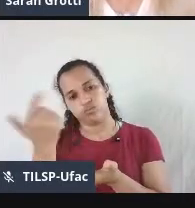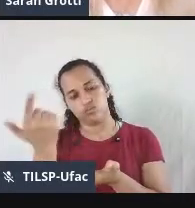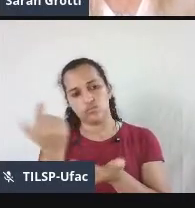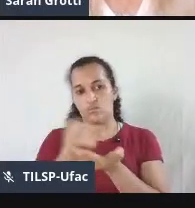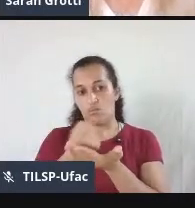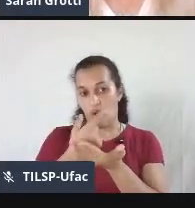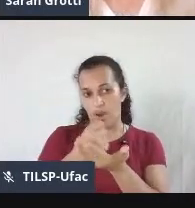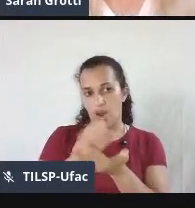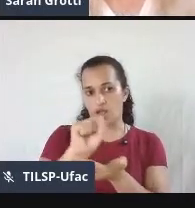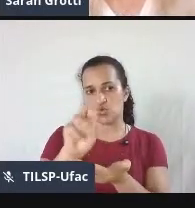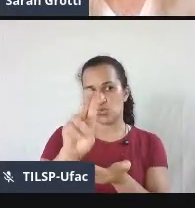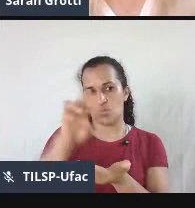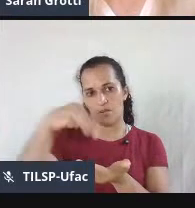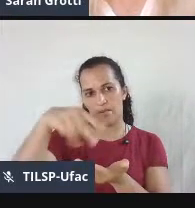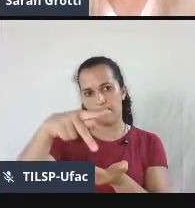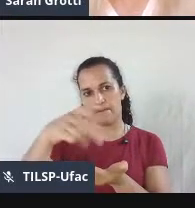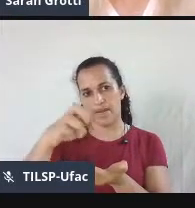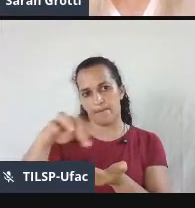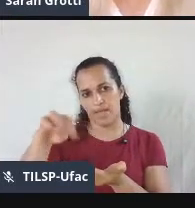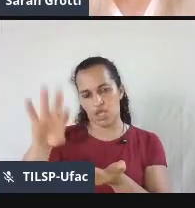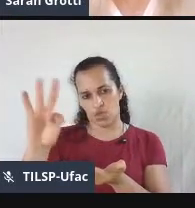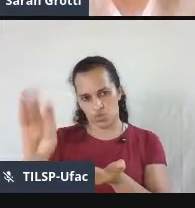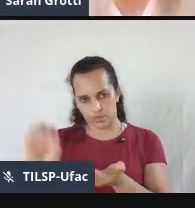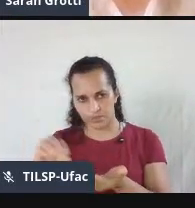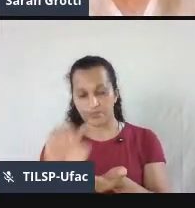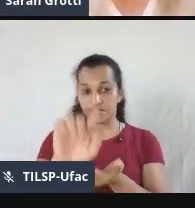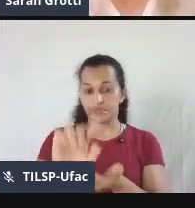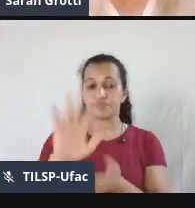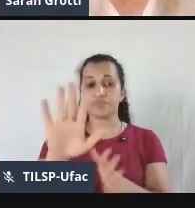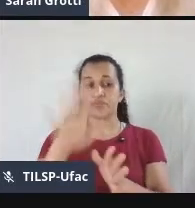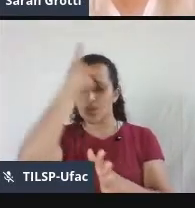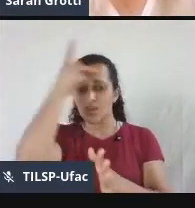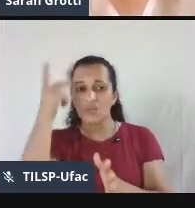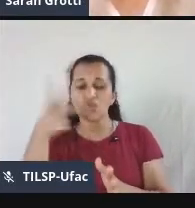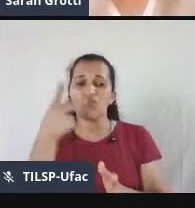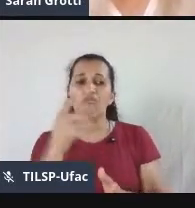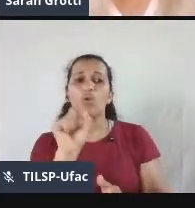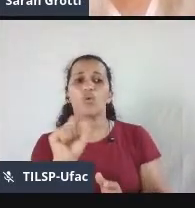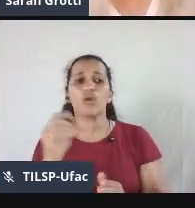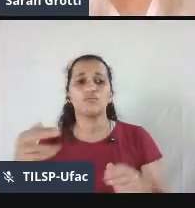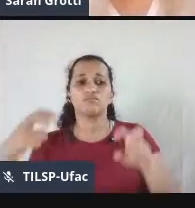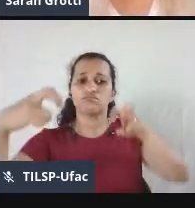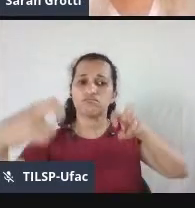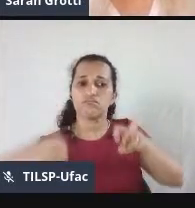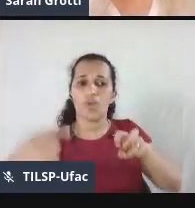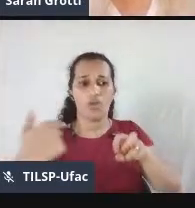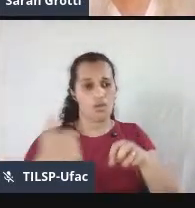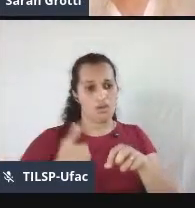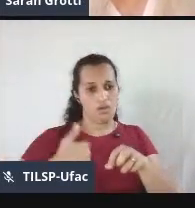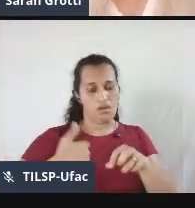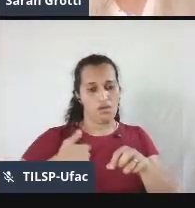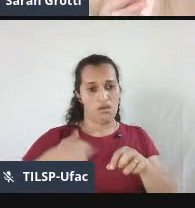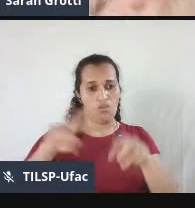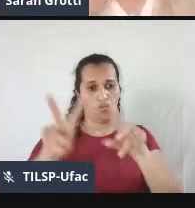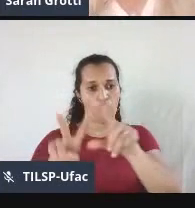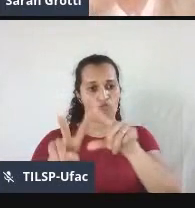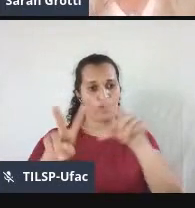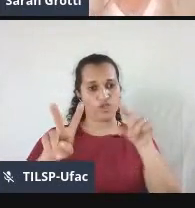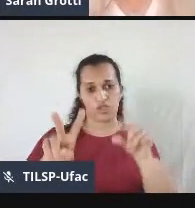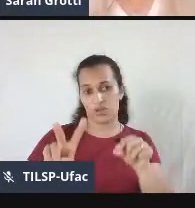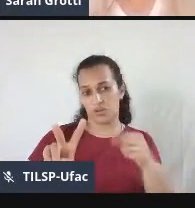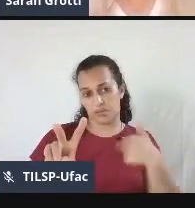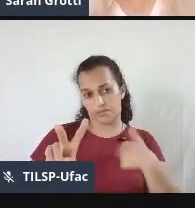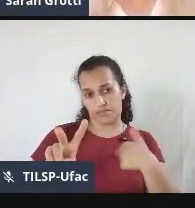importante, porque às vezes o paciente já chega e fala, sou vegetariano, vou virar vegetariano, não vou precisar comprar proteína, né?